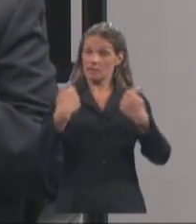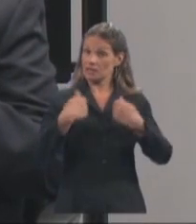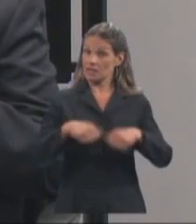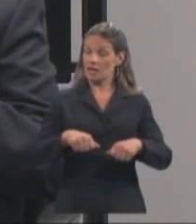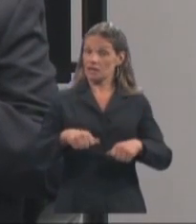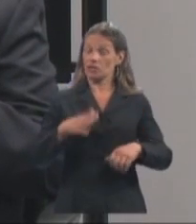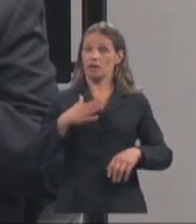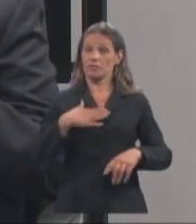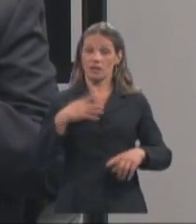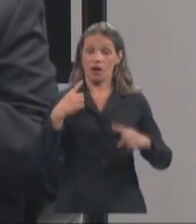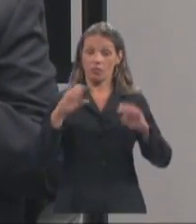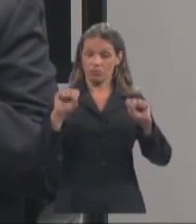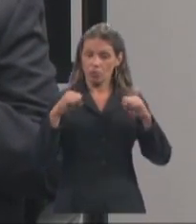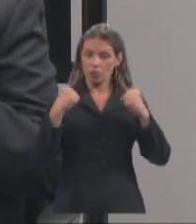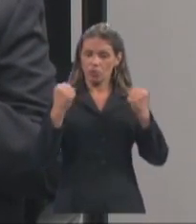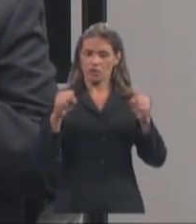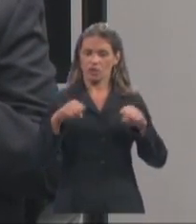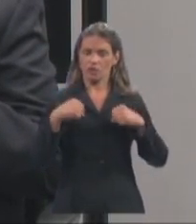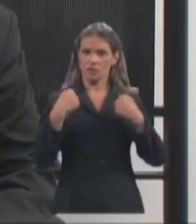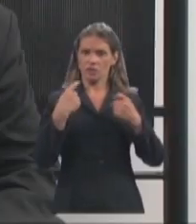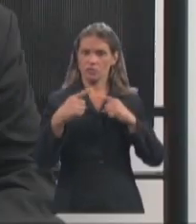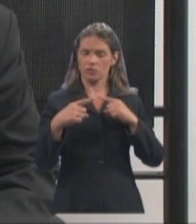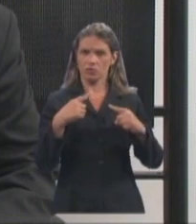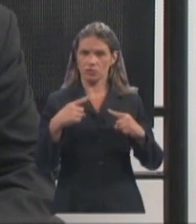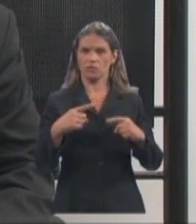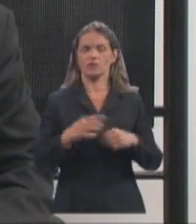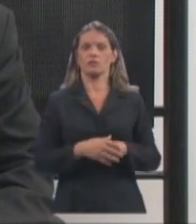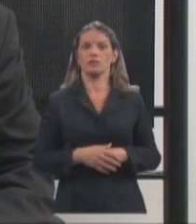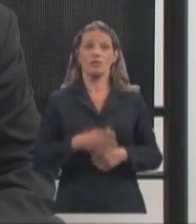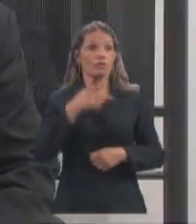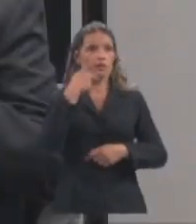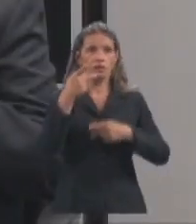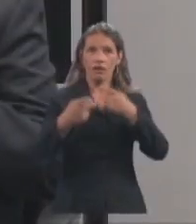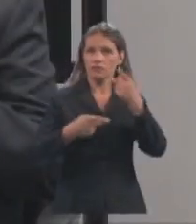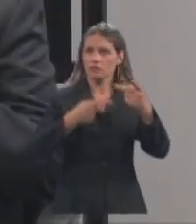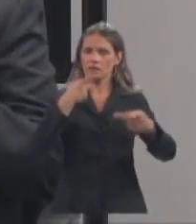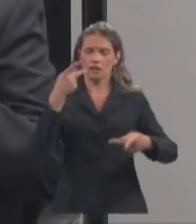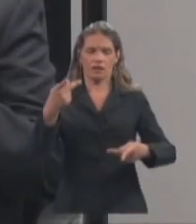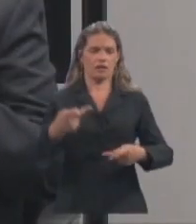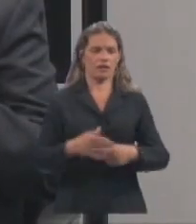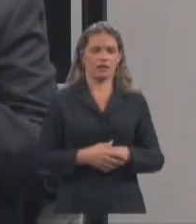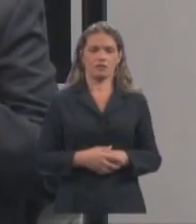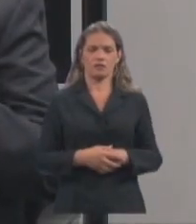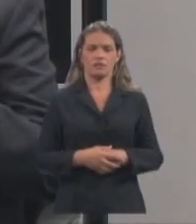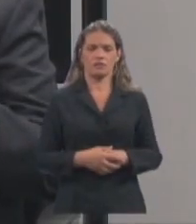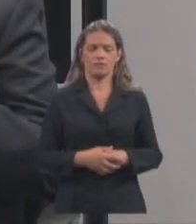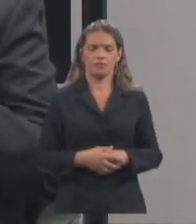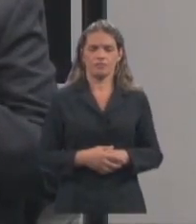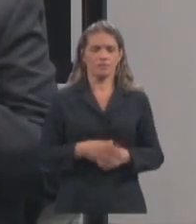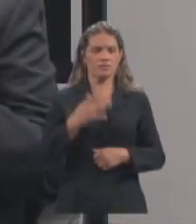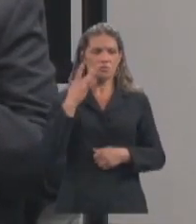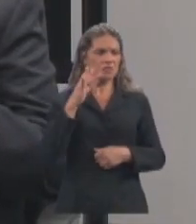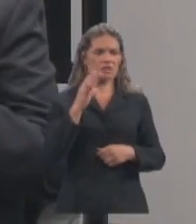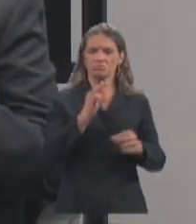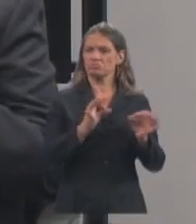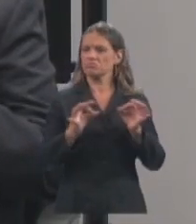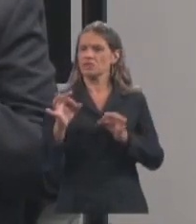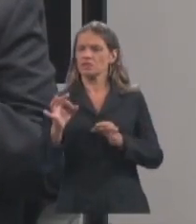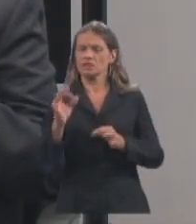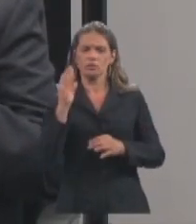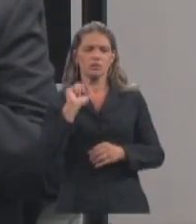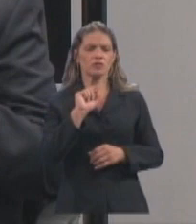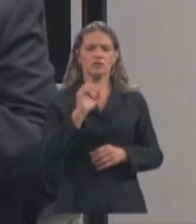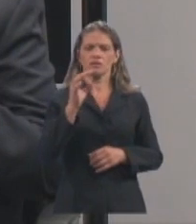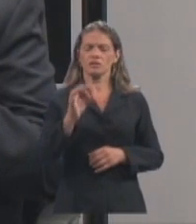coordenação motora vai responder mais do que devia é vou falar demais não vou ter juízo crítico não vou ter